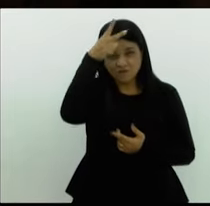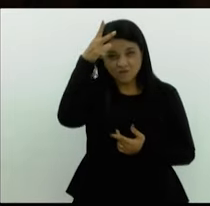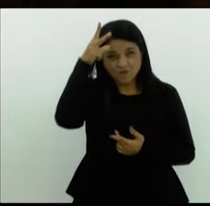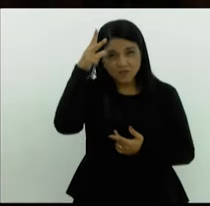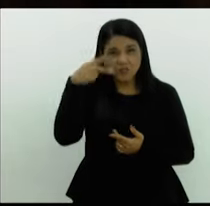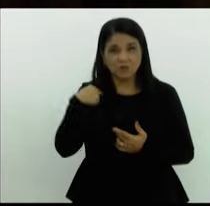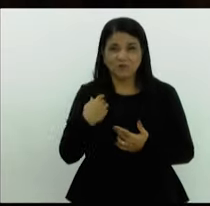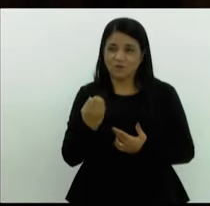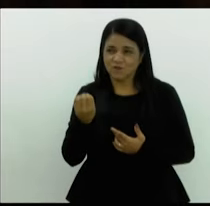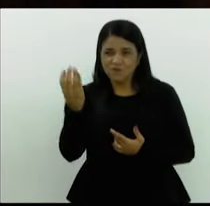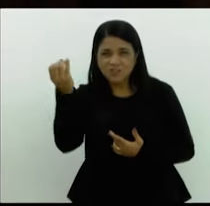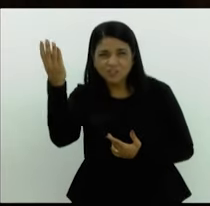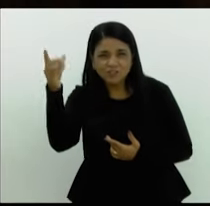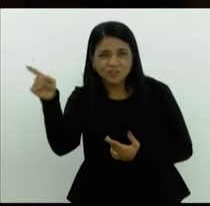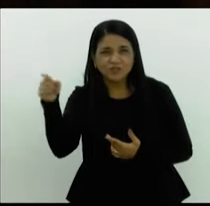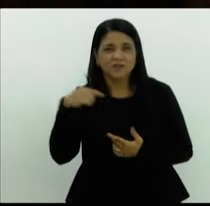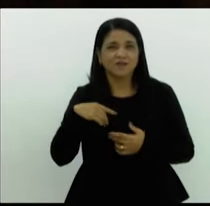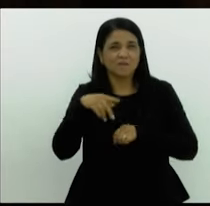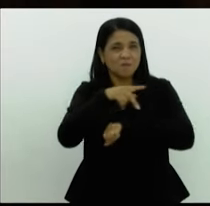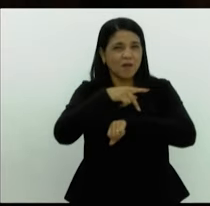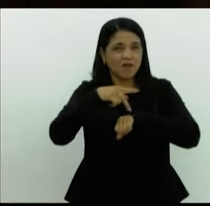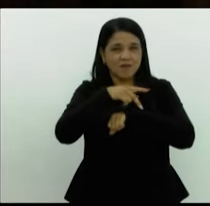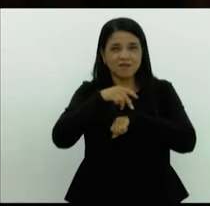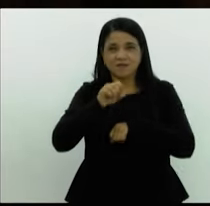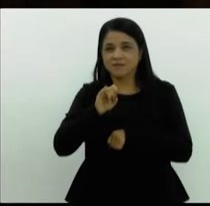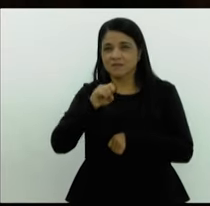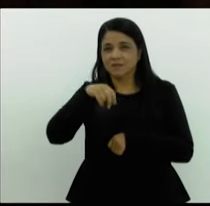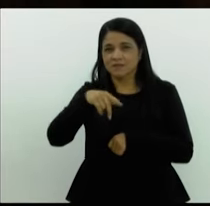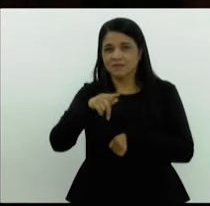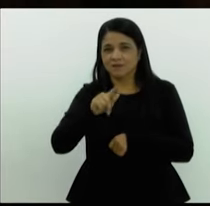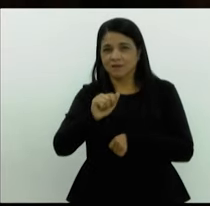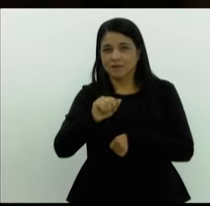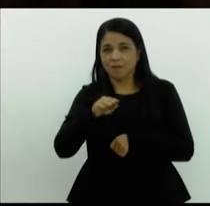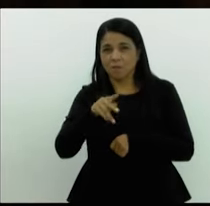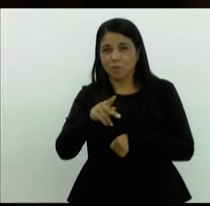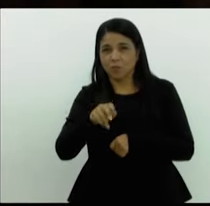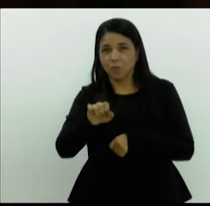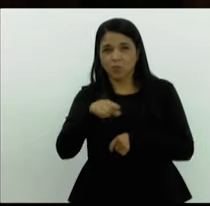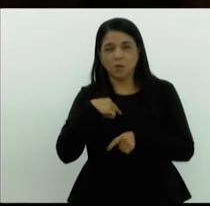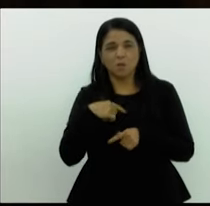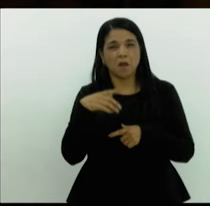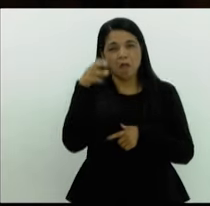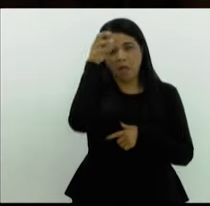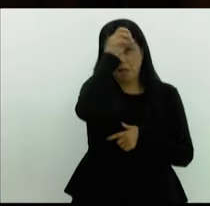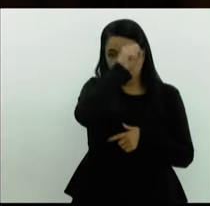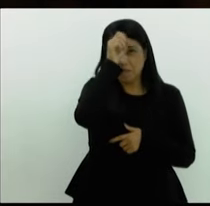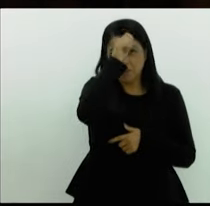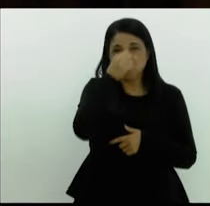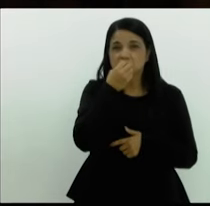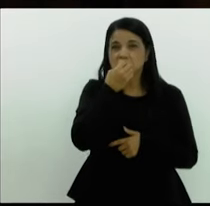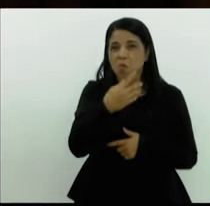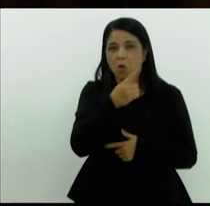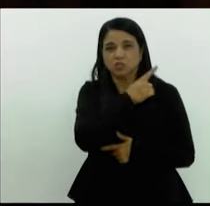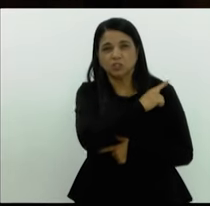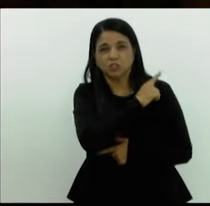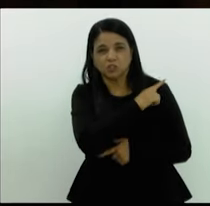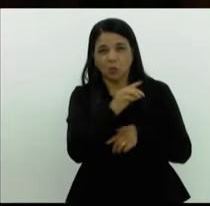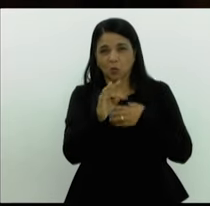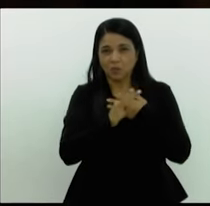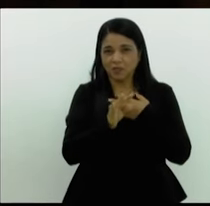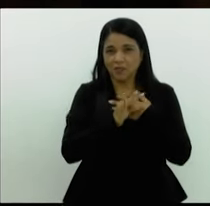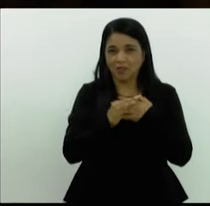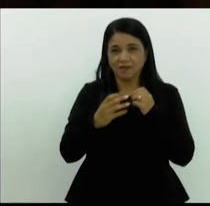nosso imposto, lá em Singapura, para aprender sobre governança, aprender sobre técnicas de boa gestão, aprender sobre segurança